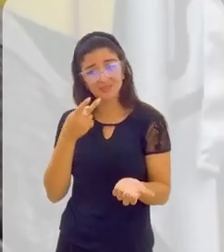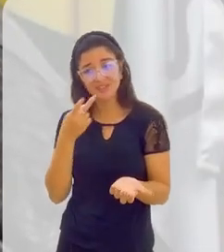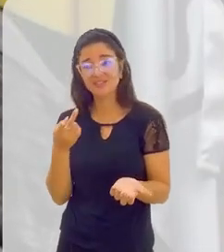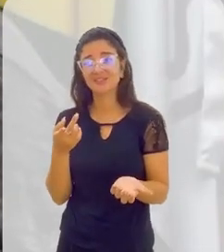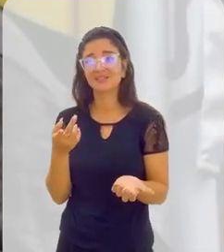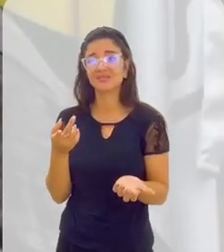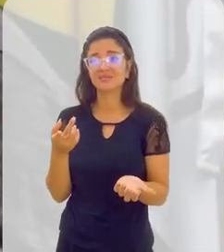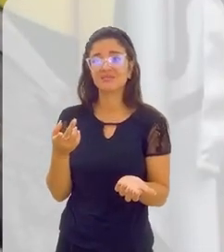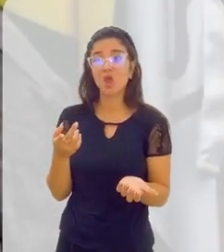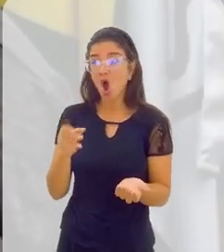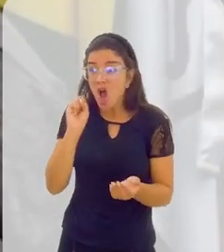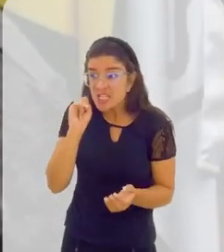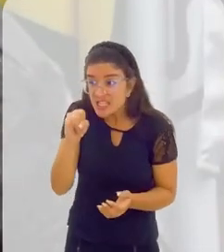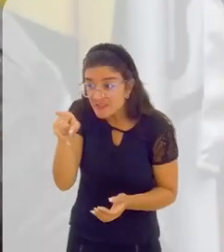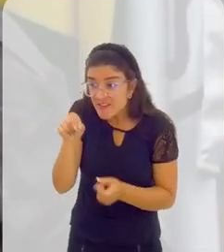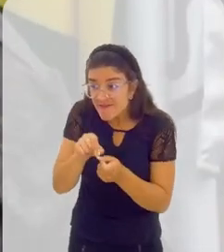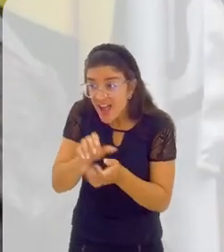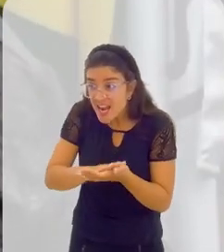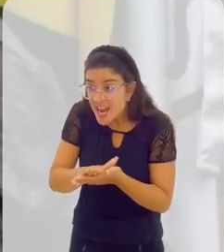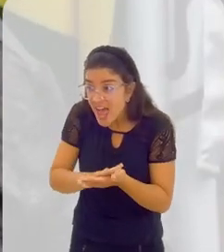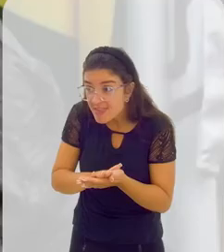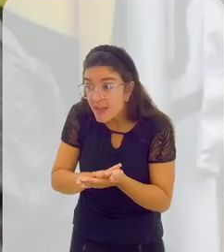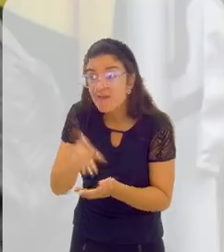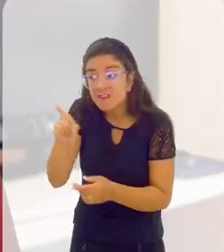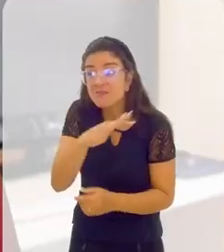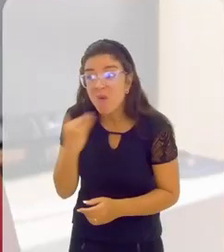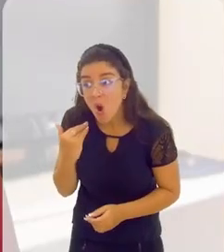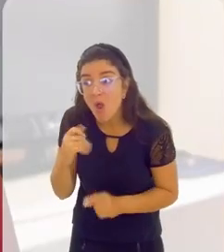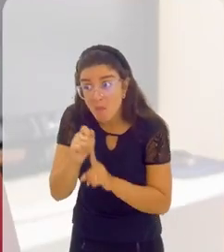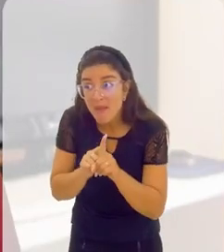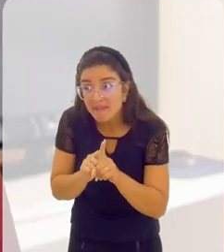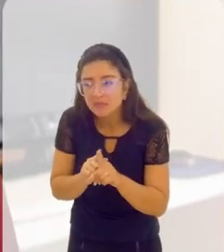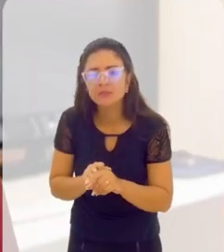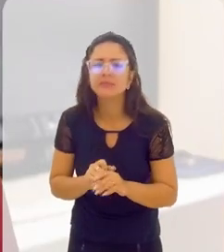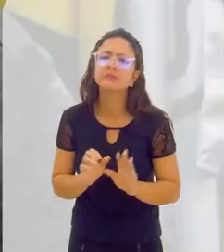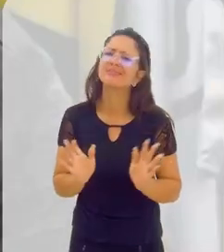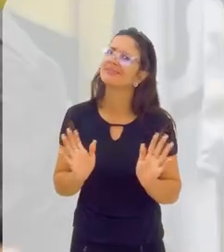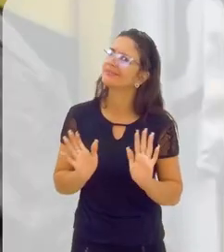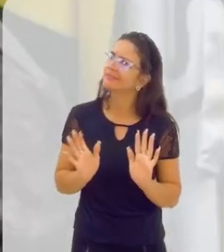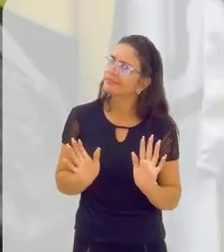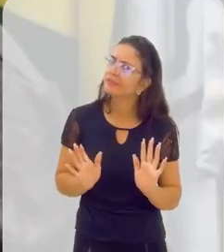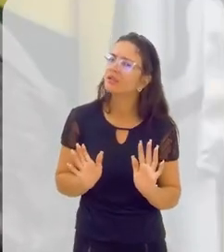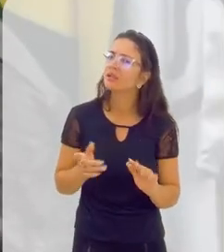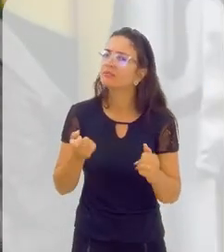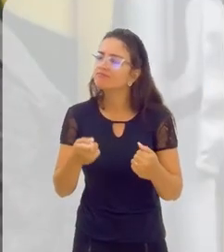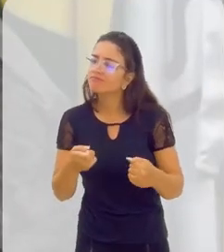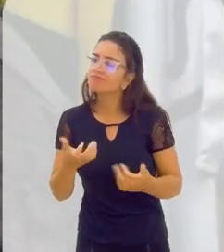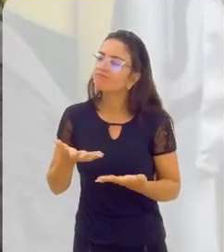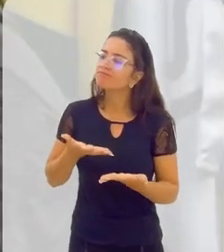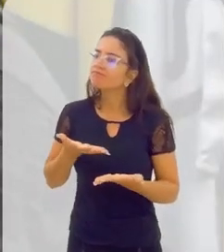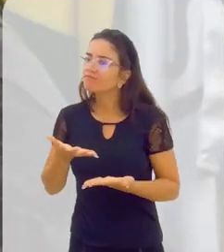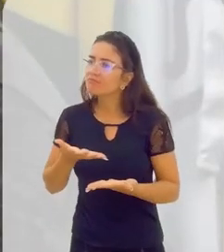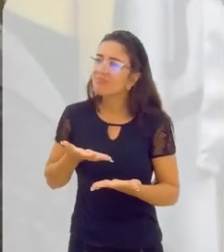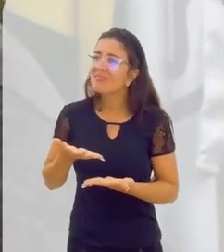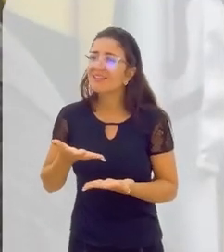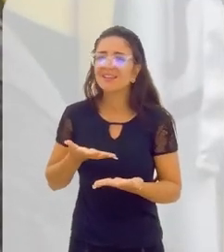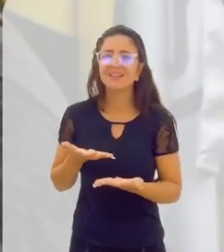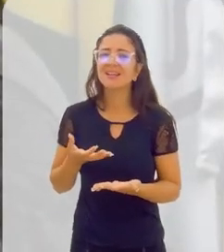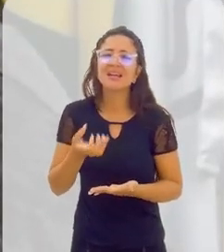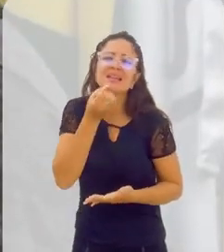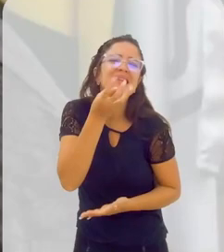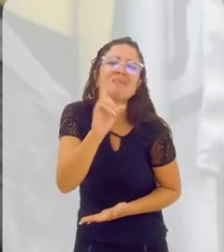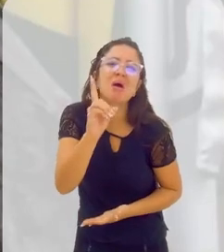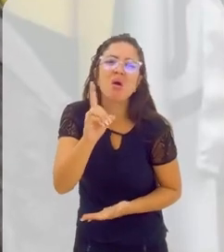também não chega assim olha se não fizer vai morrer também não é assim porque isso é um médico medido medindo força com paciente